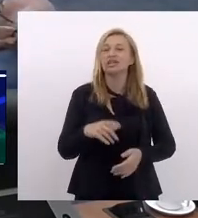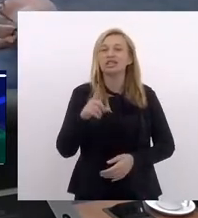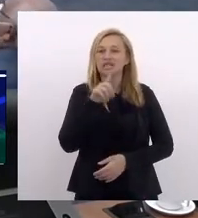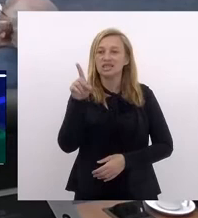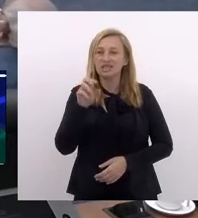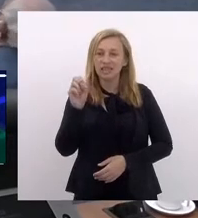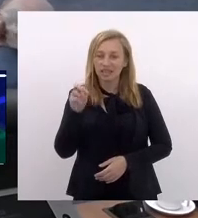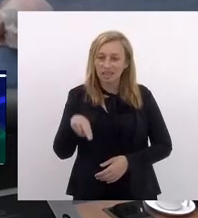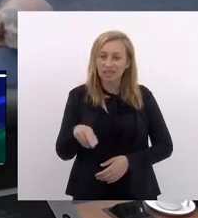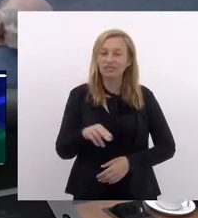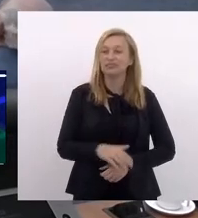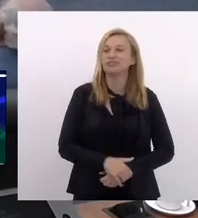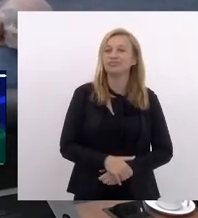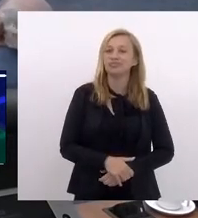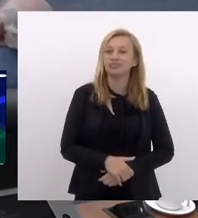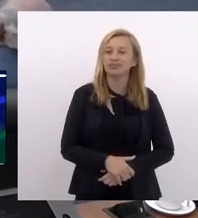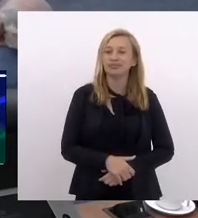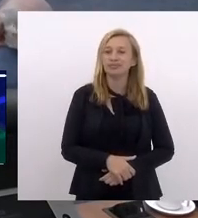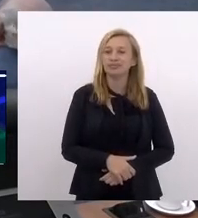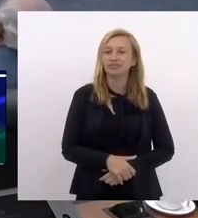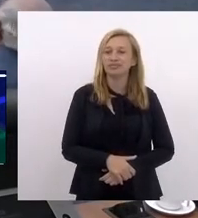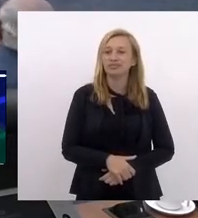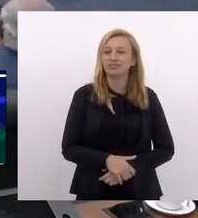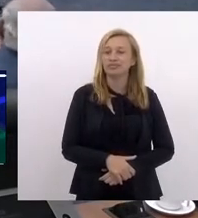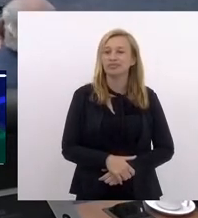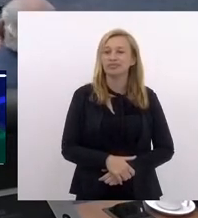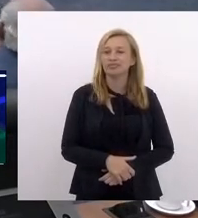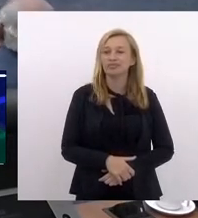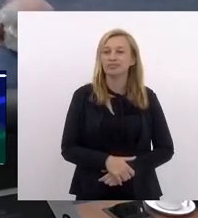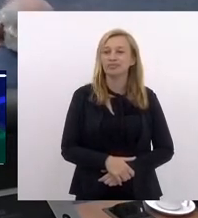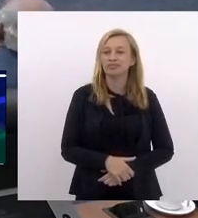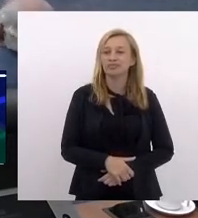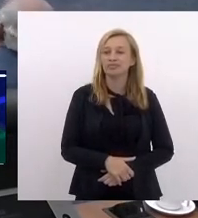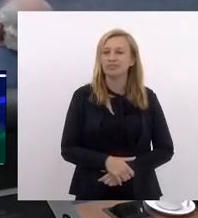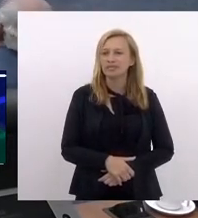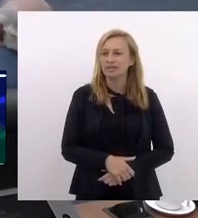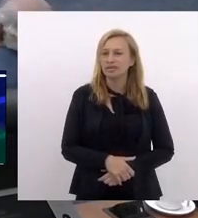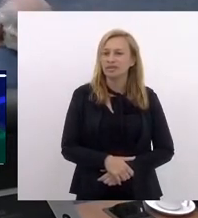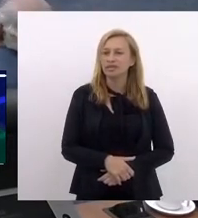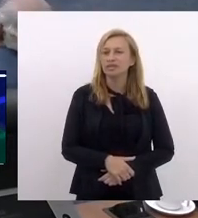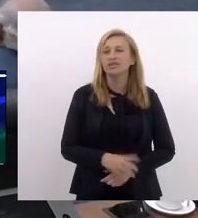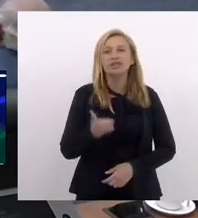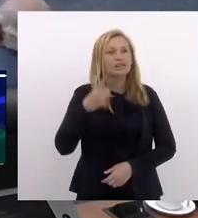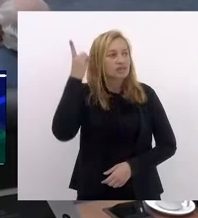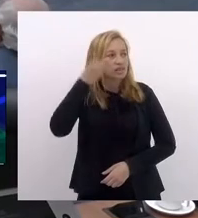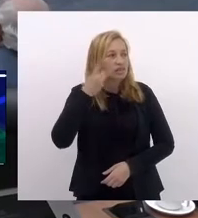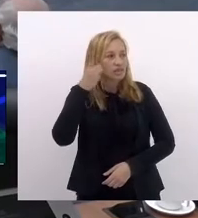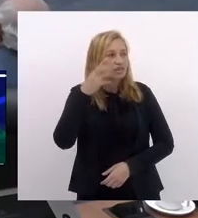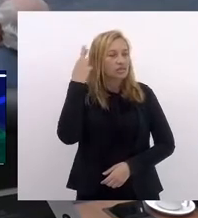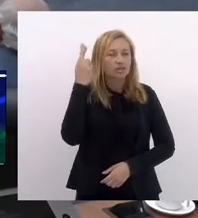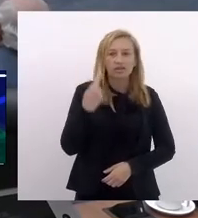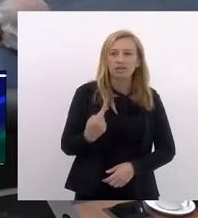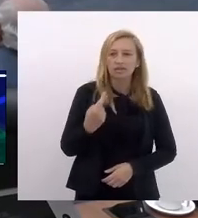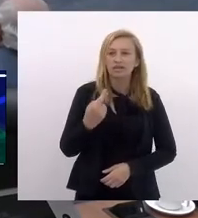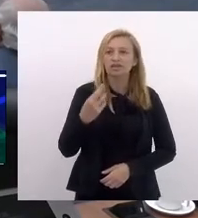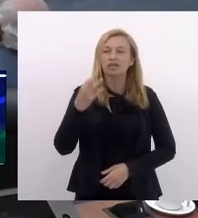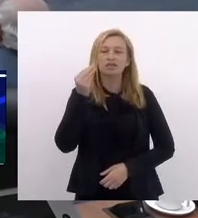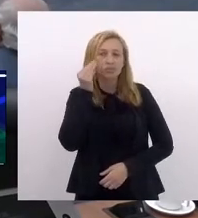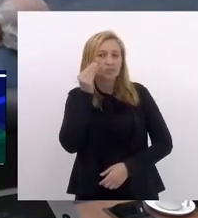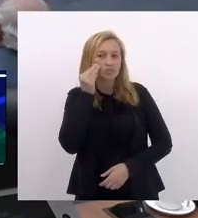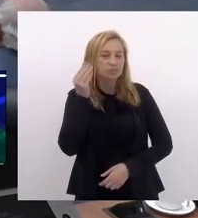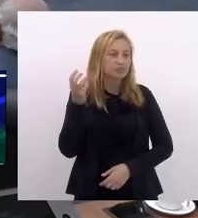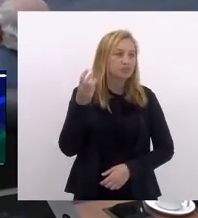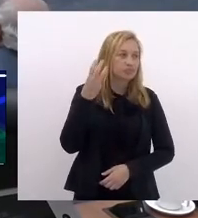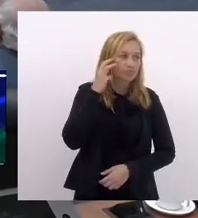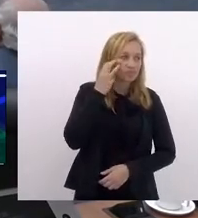Tiago. Deputada Zeidan também. Mais madrinhas aí, mais. A deputada Renata, deputada Mônica Francisco, deputado Valdec,